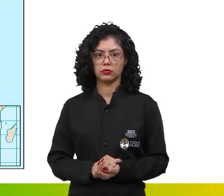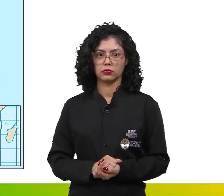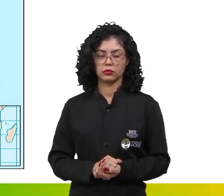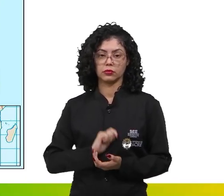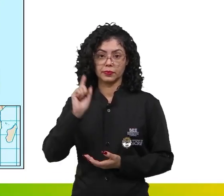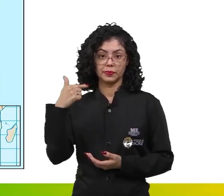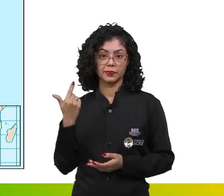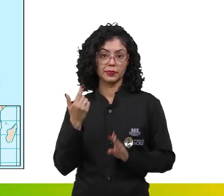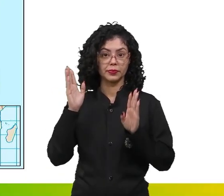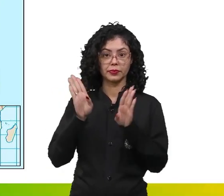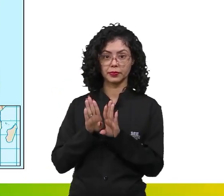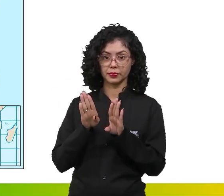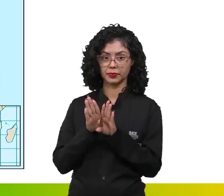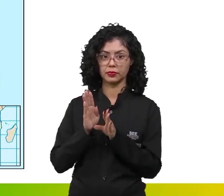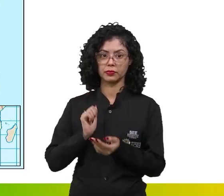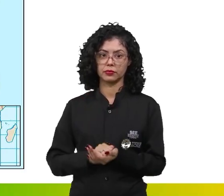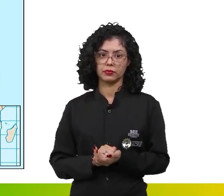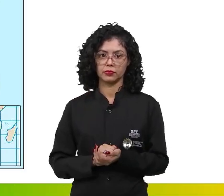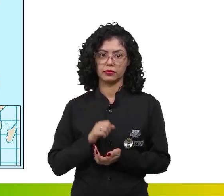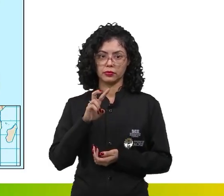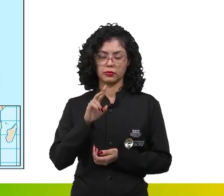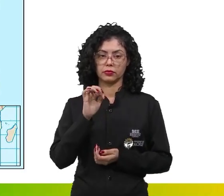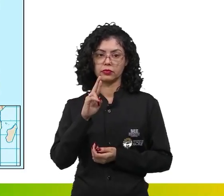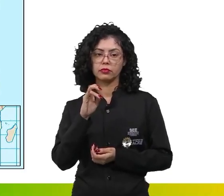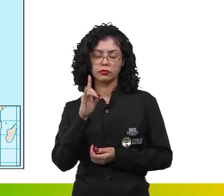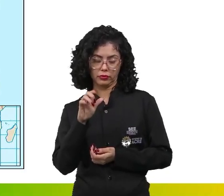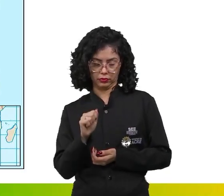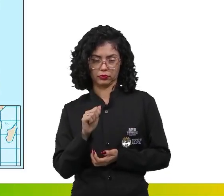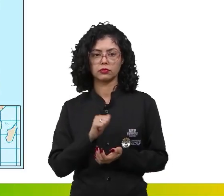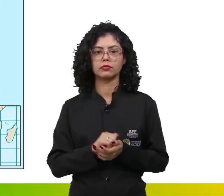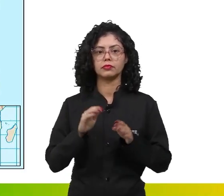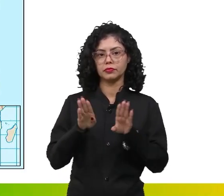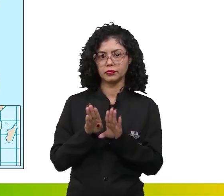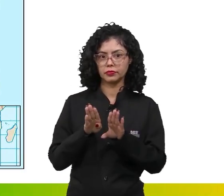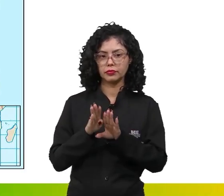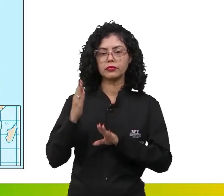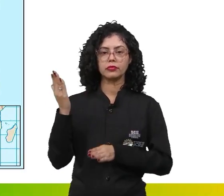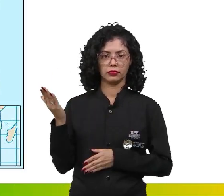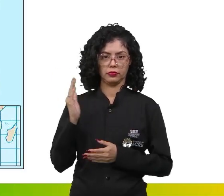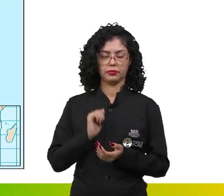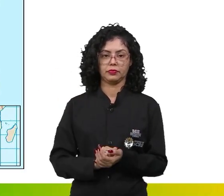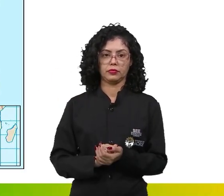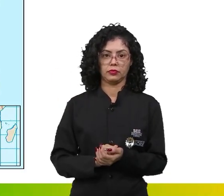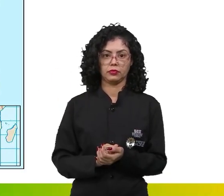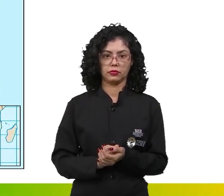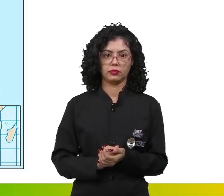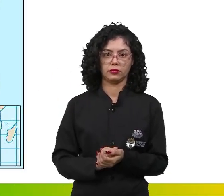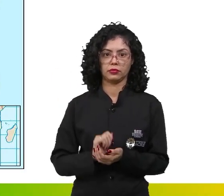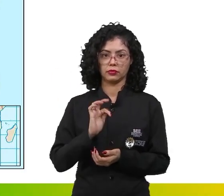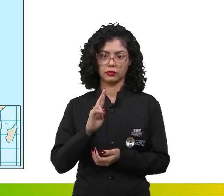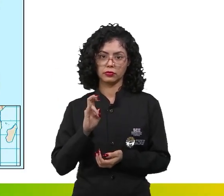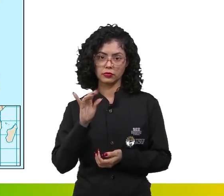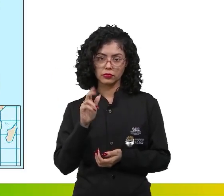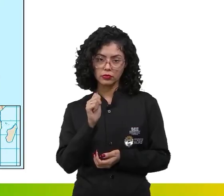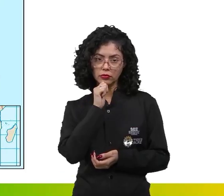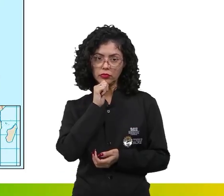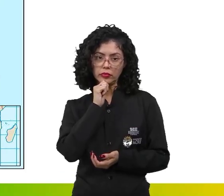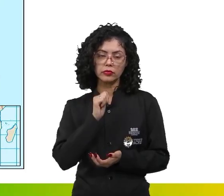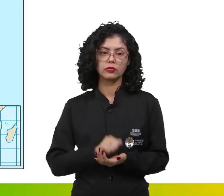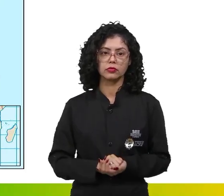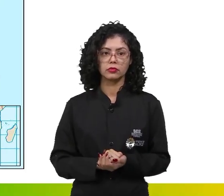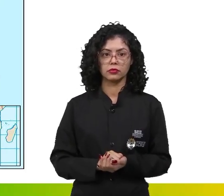Temos outros. Venda, aqui perto, na fronteira da África do Sul com o Zimbábue.